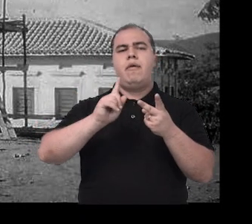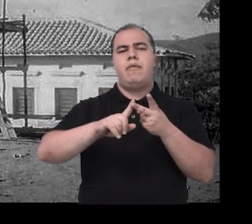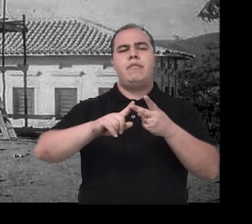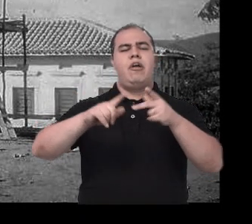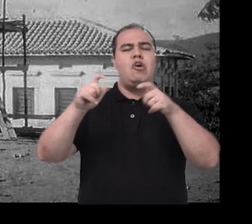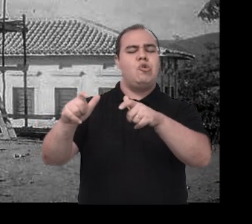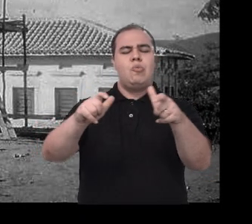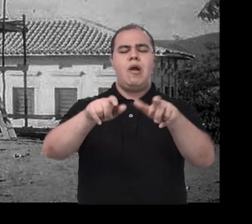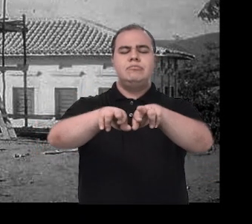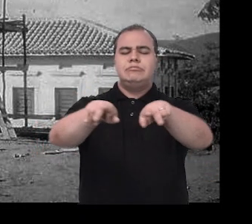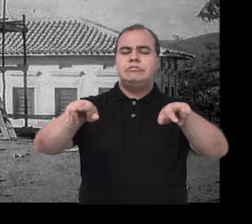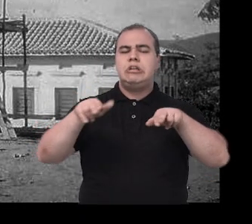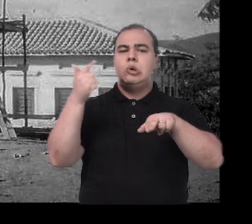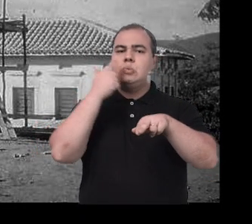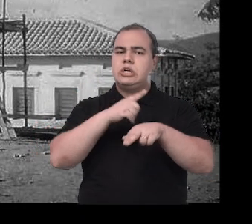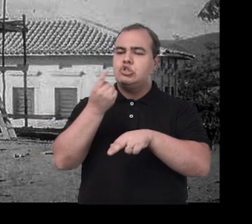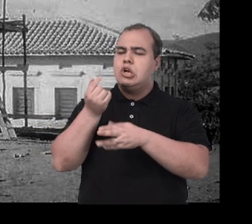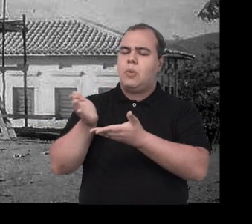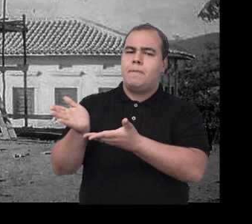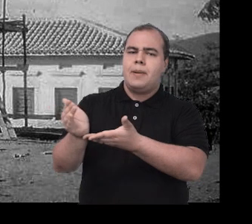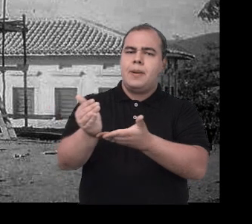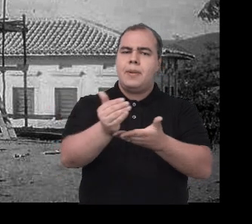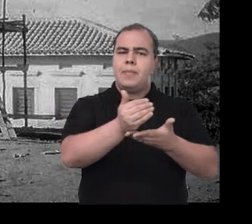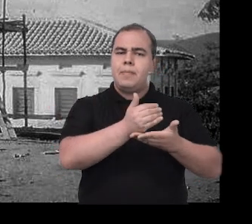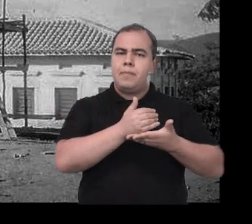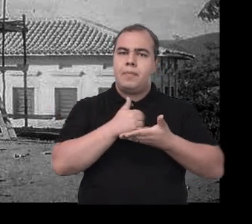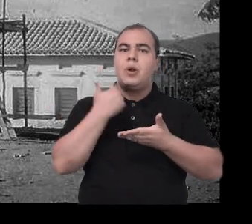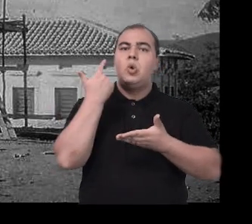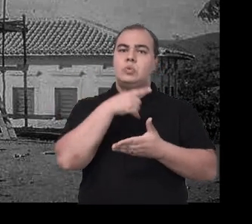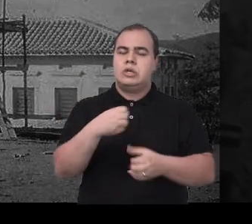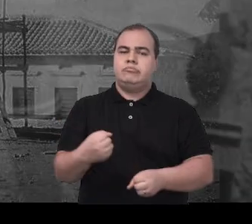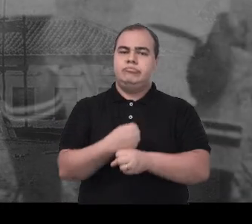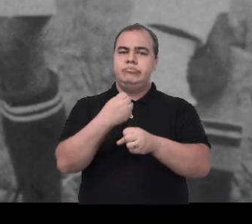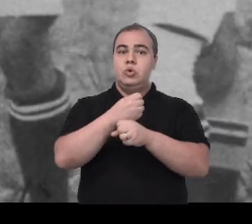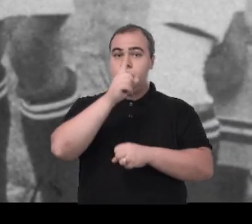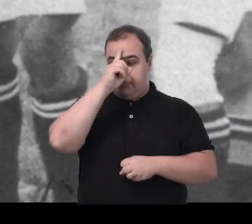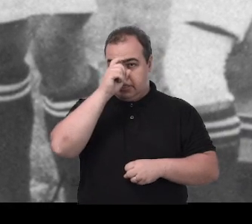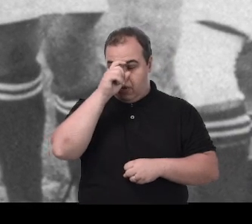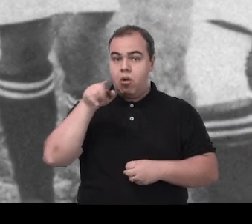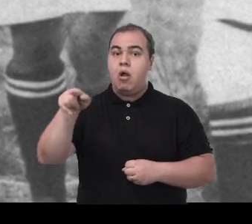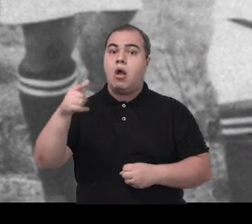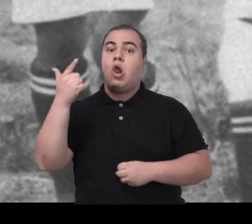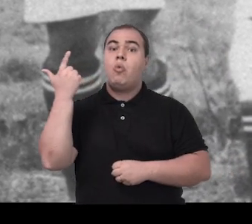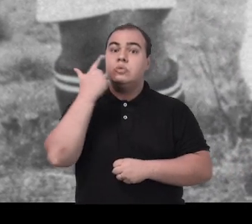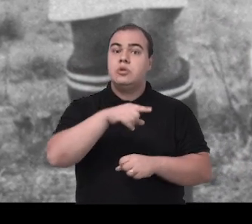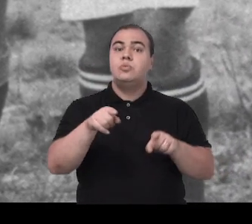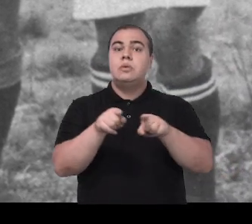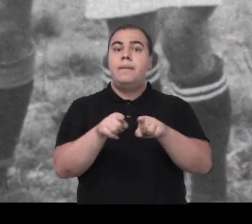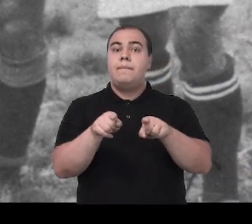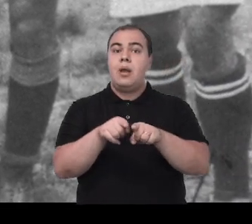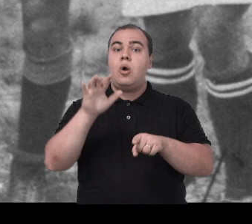quermesse, angariar fundo para começar o hospital. Se empenhou tanto que ela